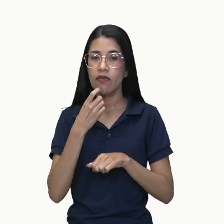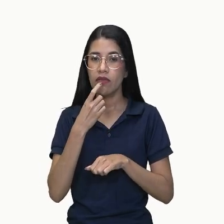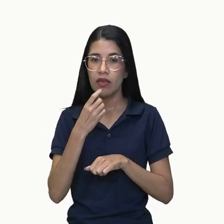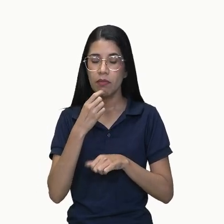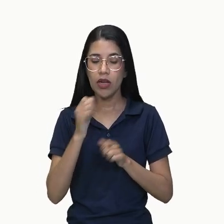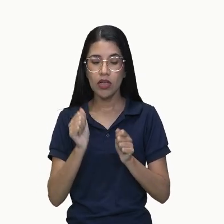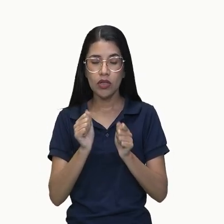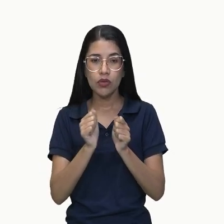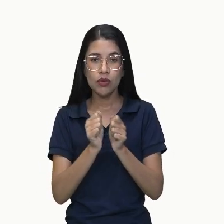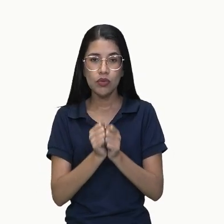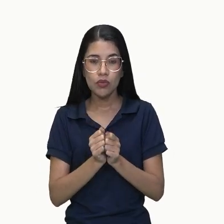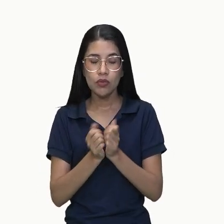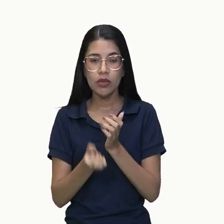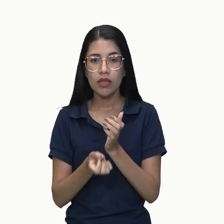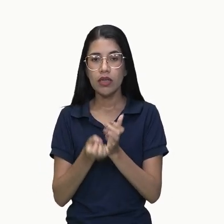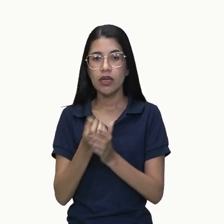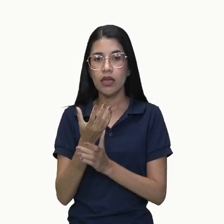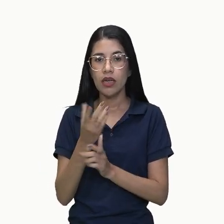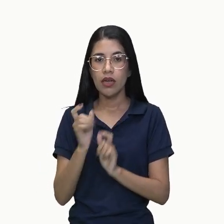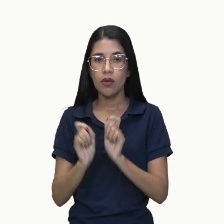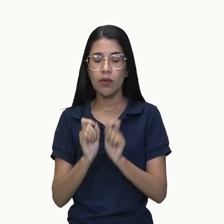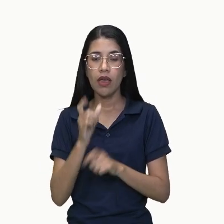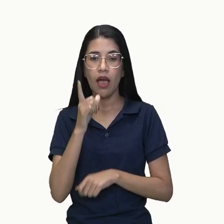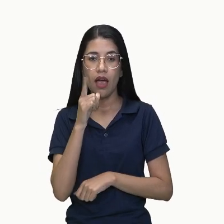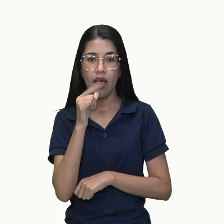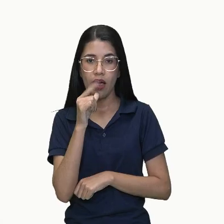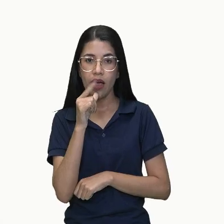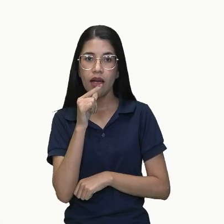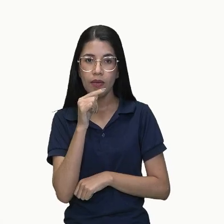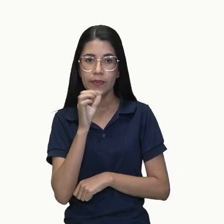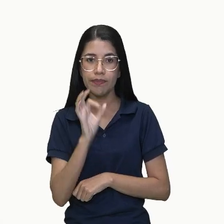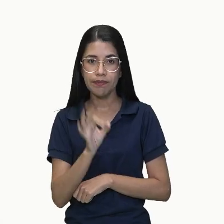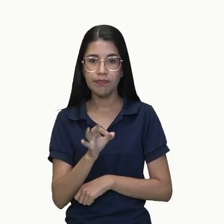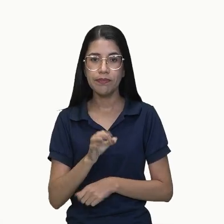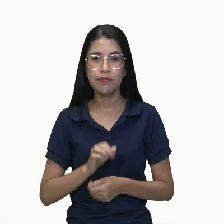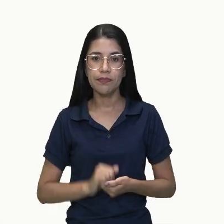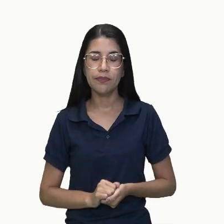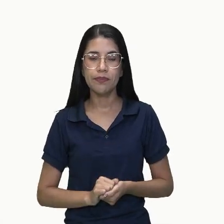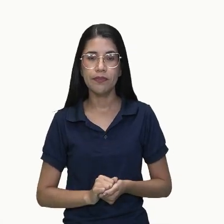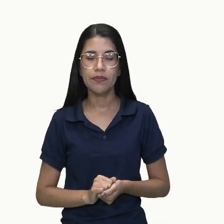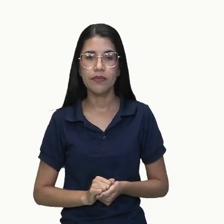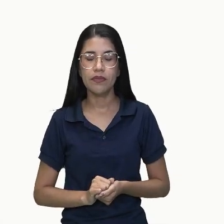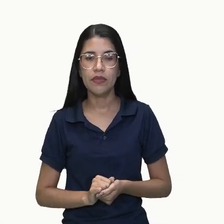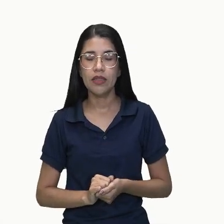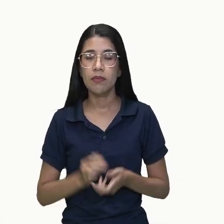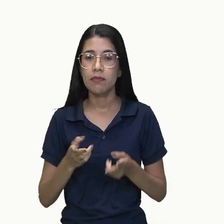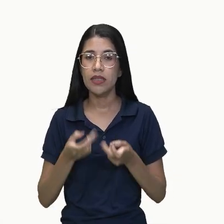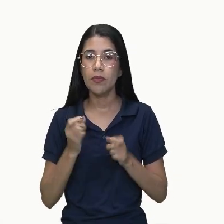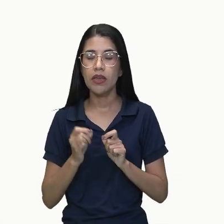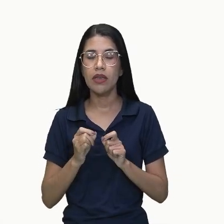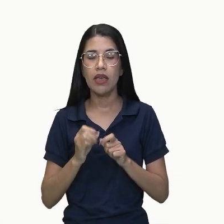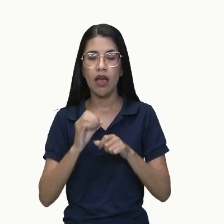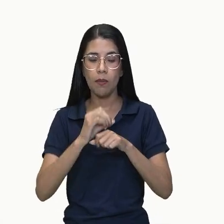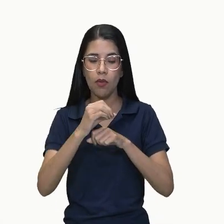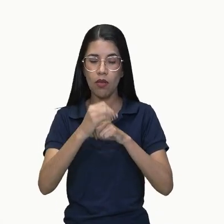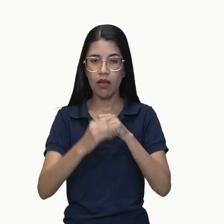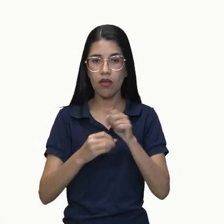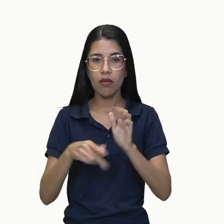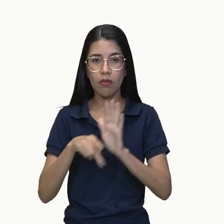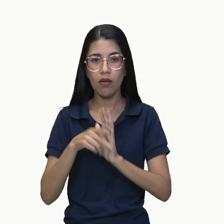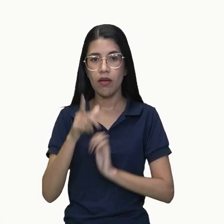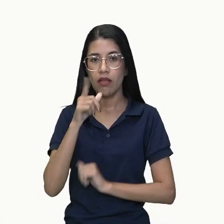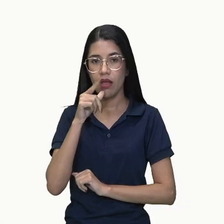junta e forma a água, tá? Então, nós temos ali a formação da água. E